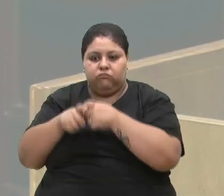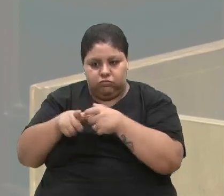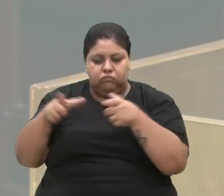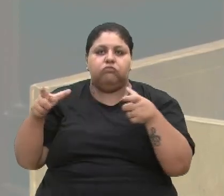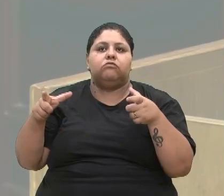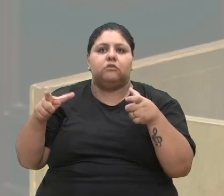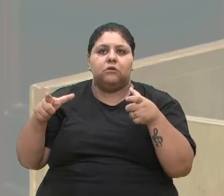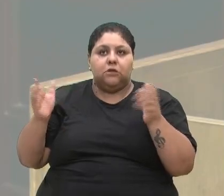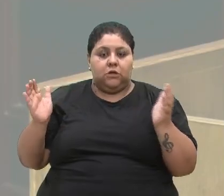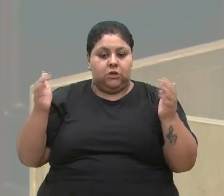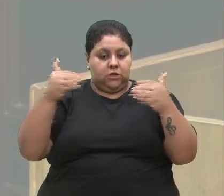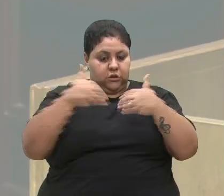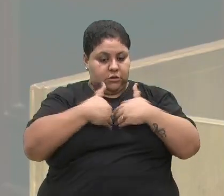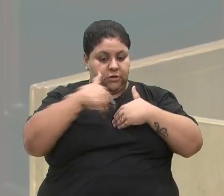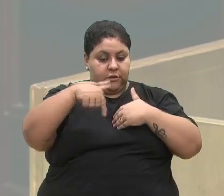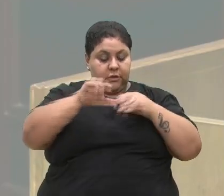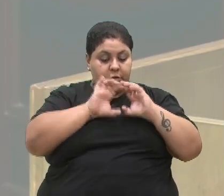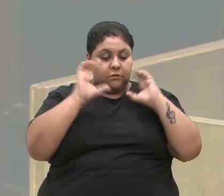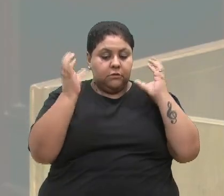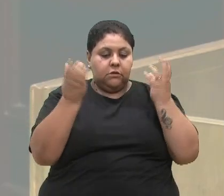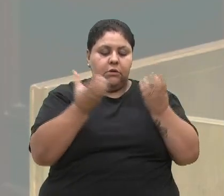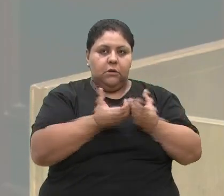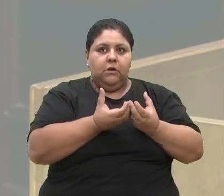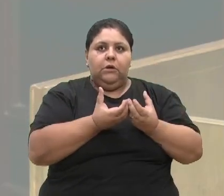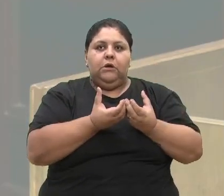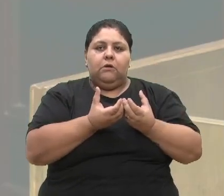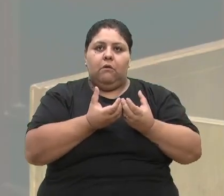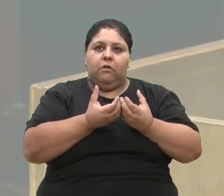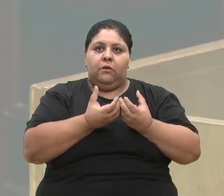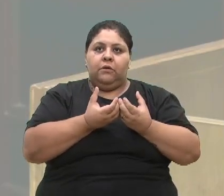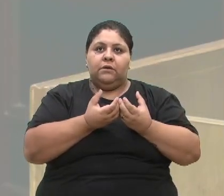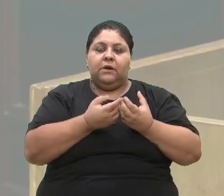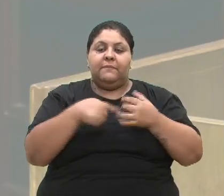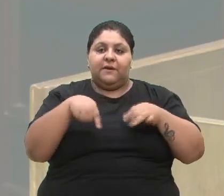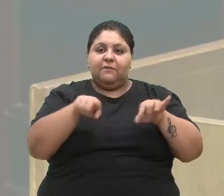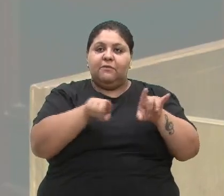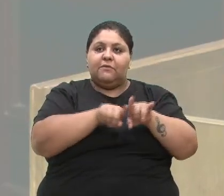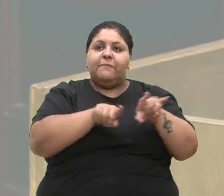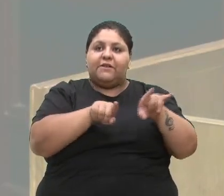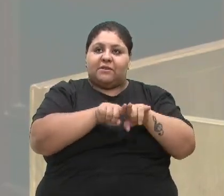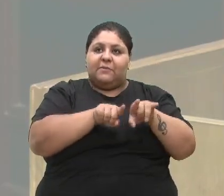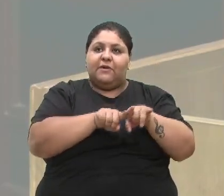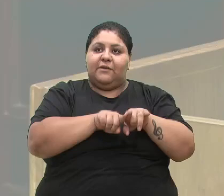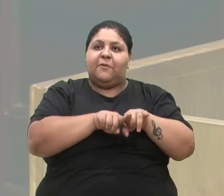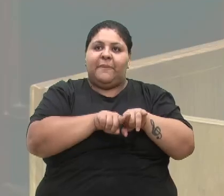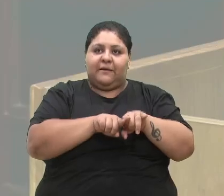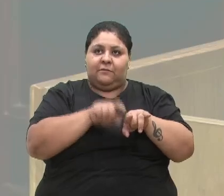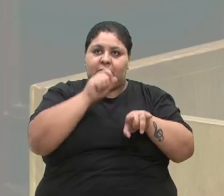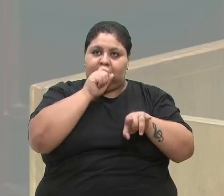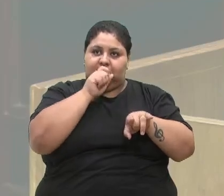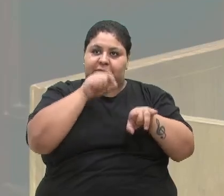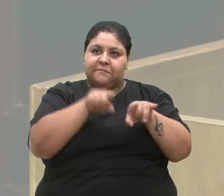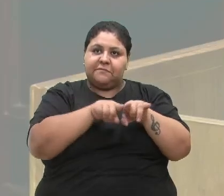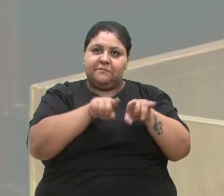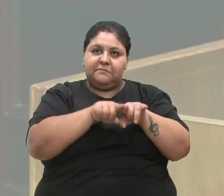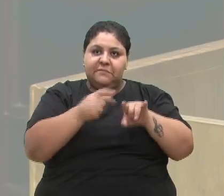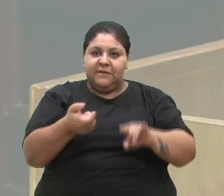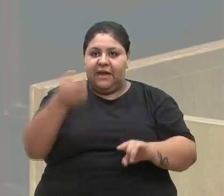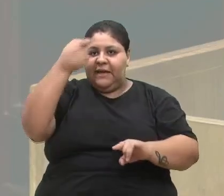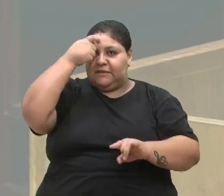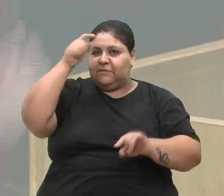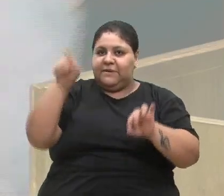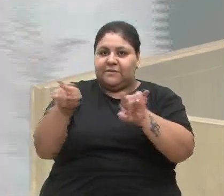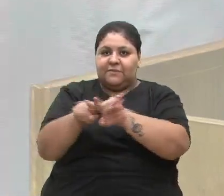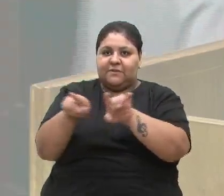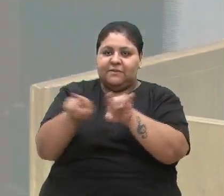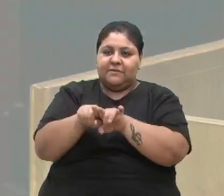de autistas na nossa comunidade, e a gente vê, parece que, um descaso, talvez por não conhecimento da